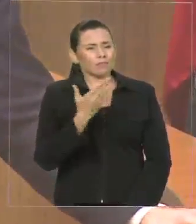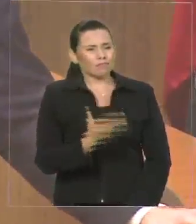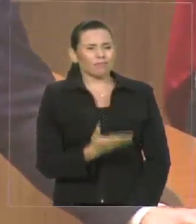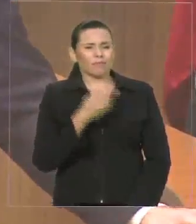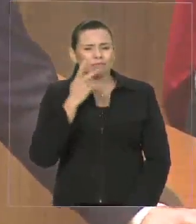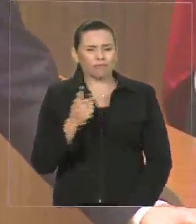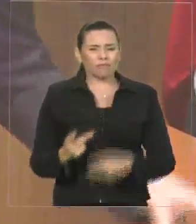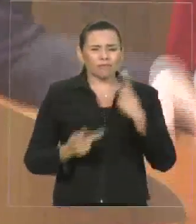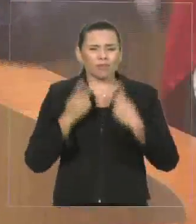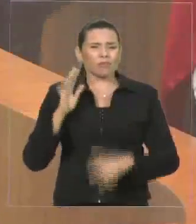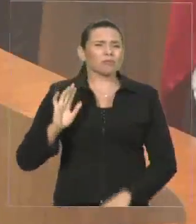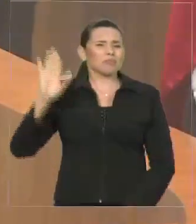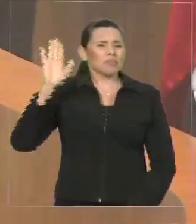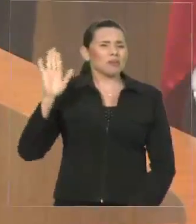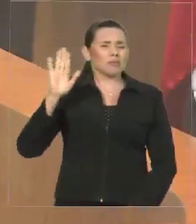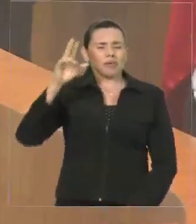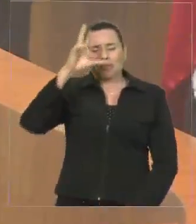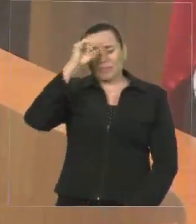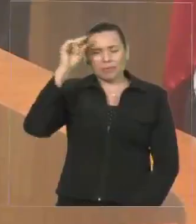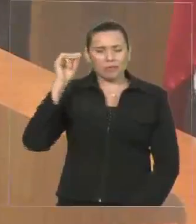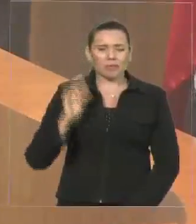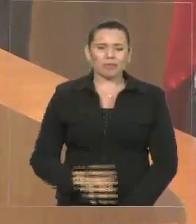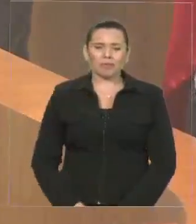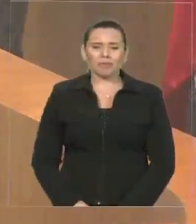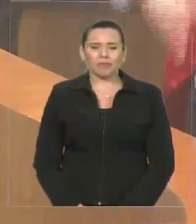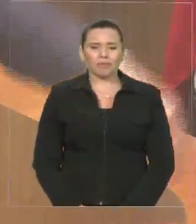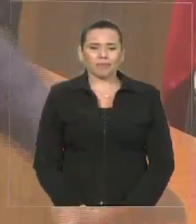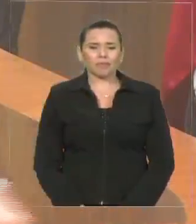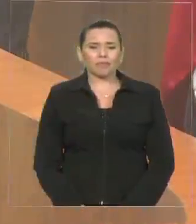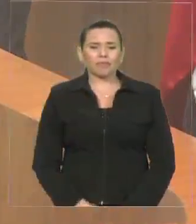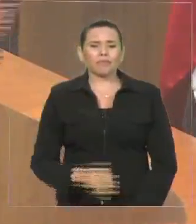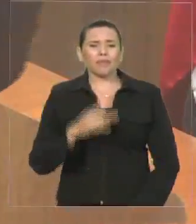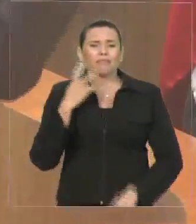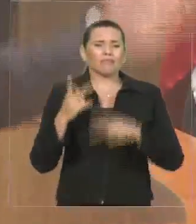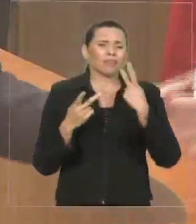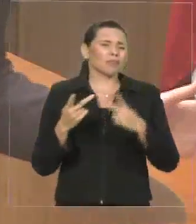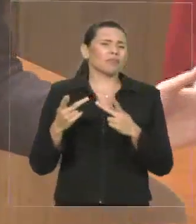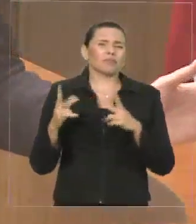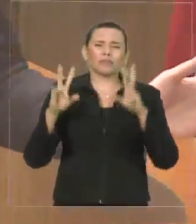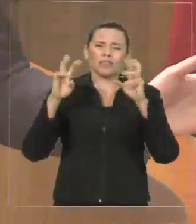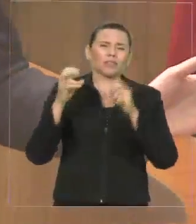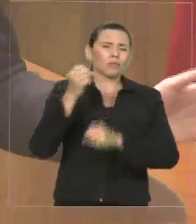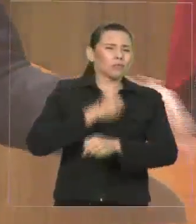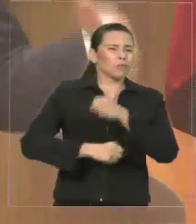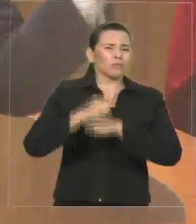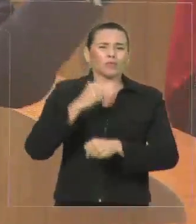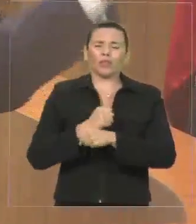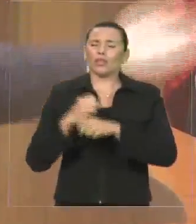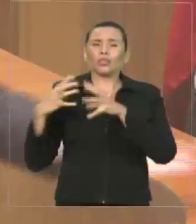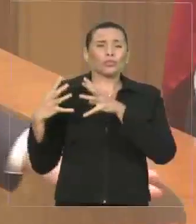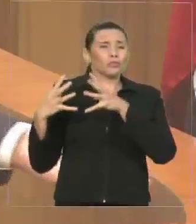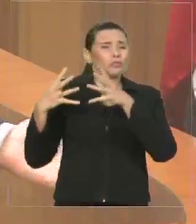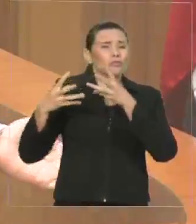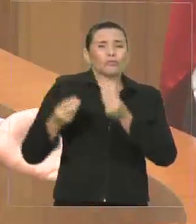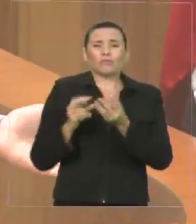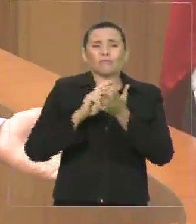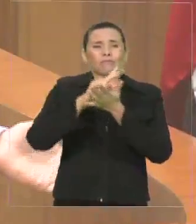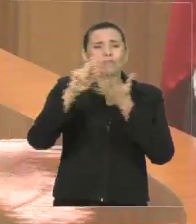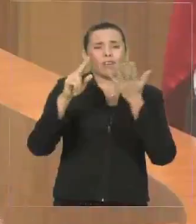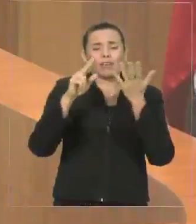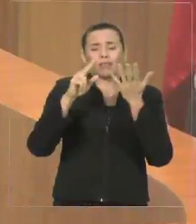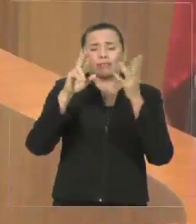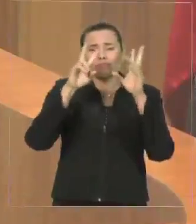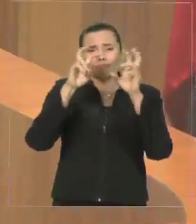falar de campanha municipal, falou sobre questão do ano passado, falou sobre tudo, mas eu queria que Vossa Excelência